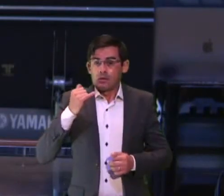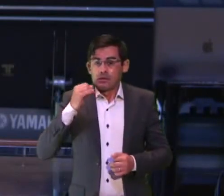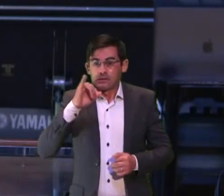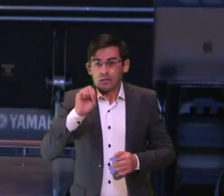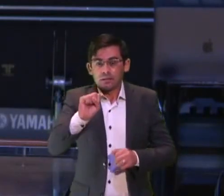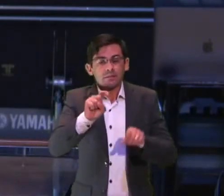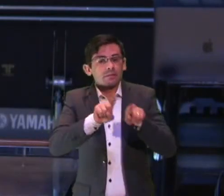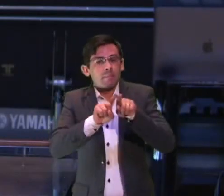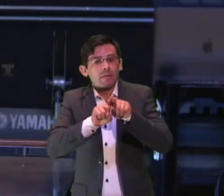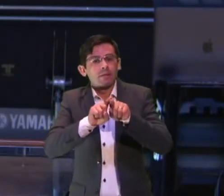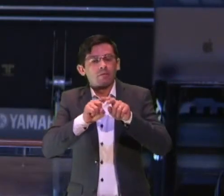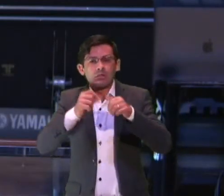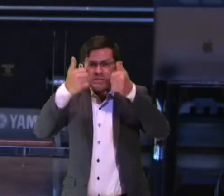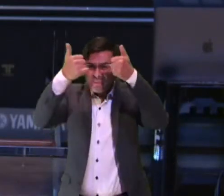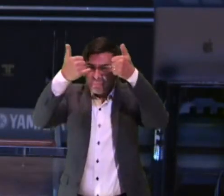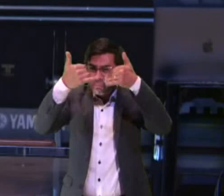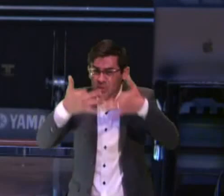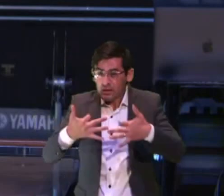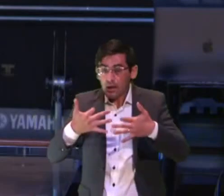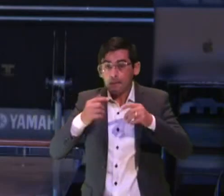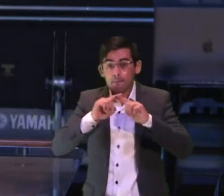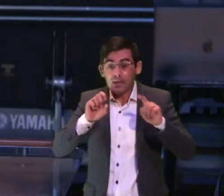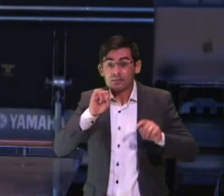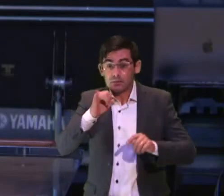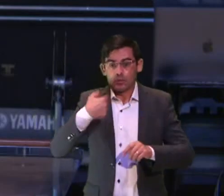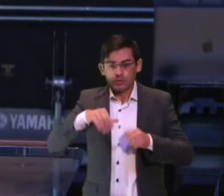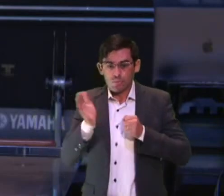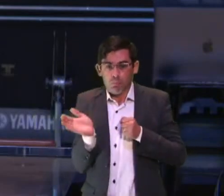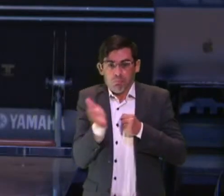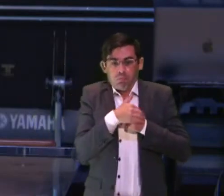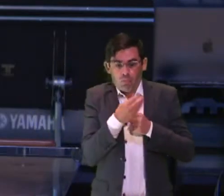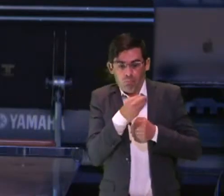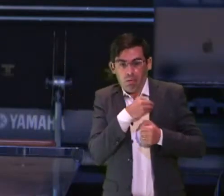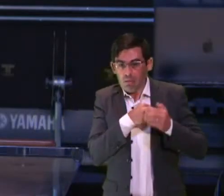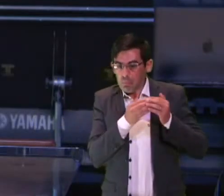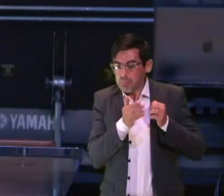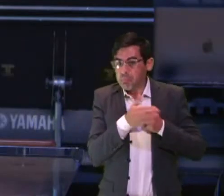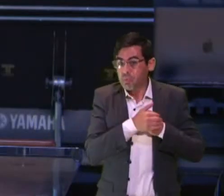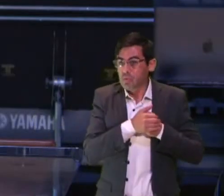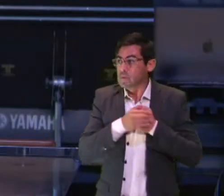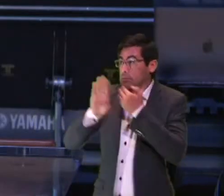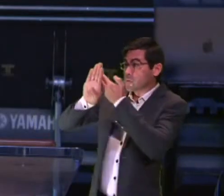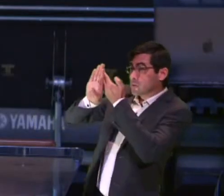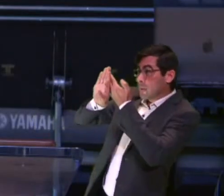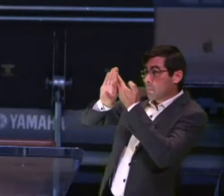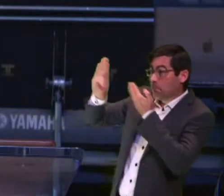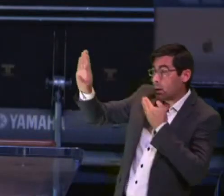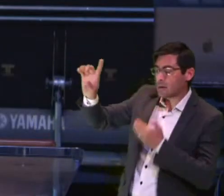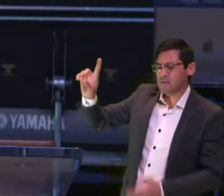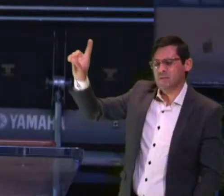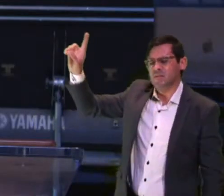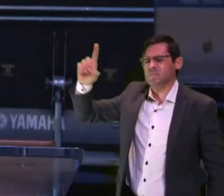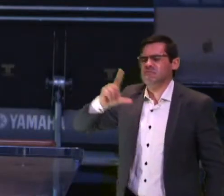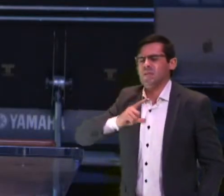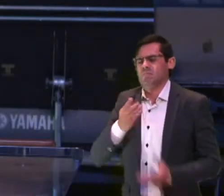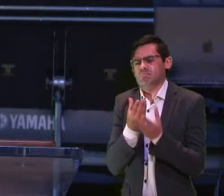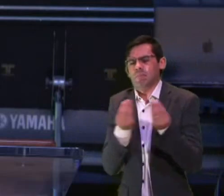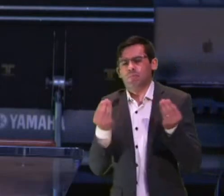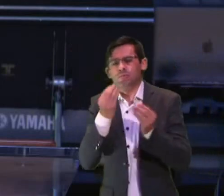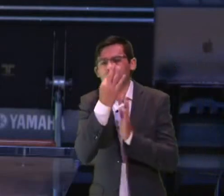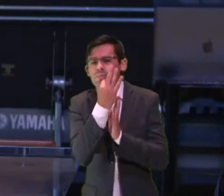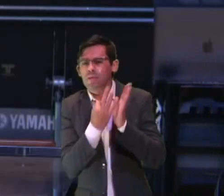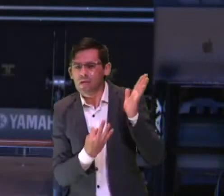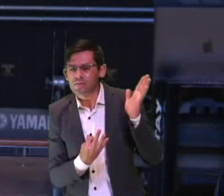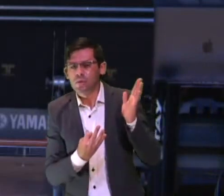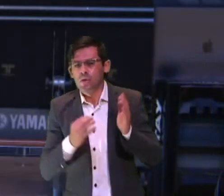ouvir, Ele quer estender as mãos, mas os nossos pecados, a iniquidade nos separa de Deus. São vários os textos.